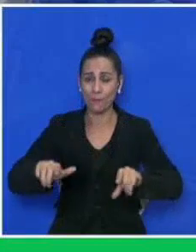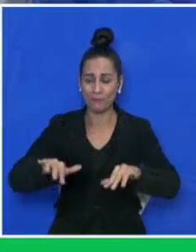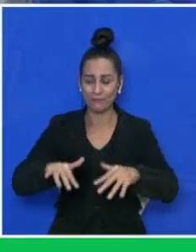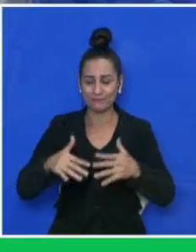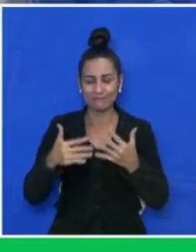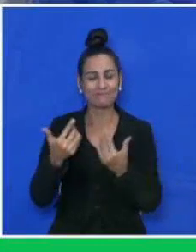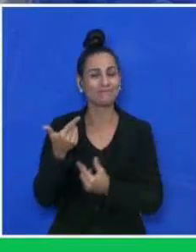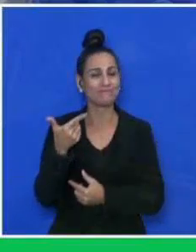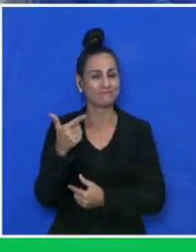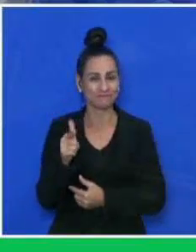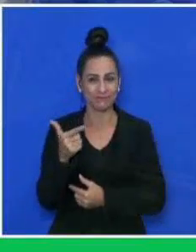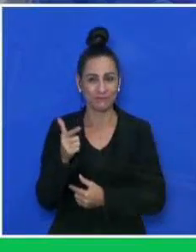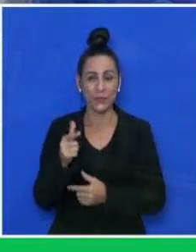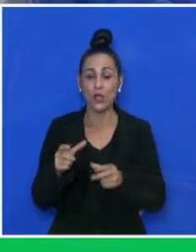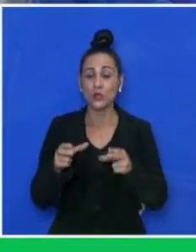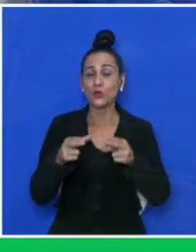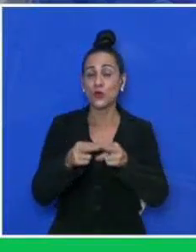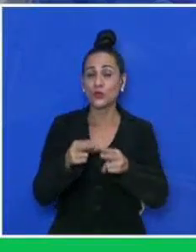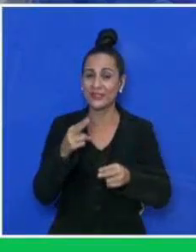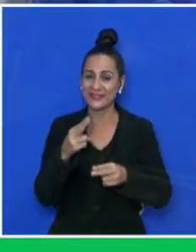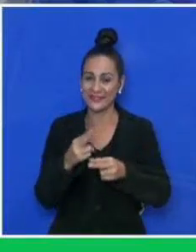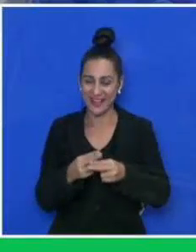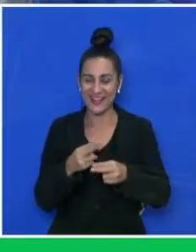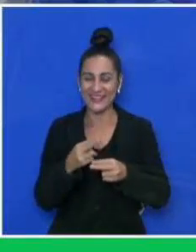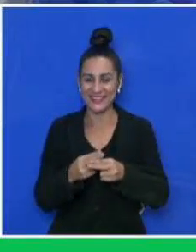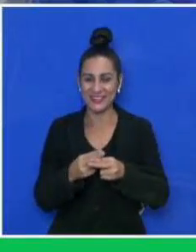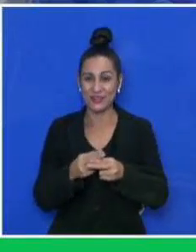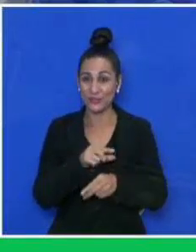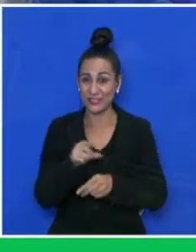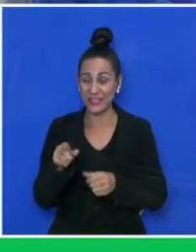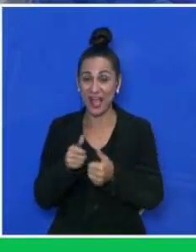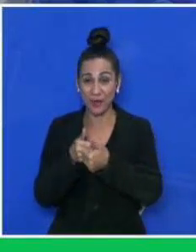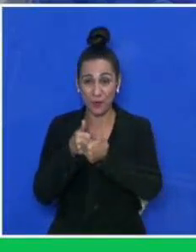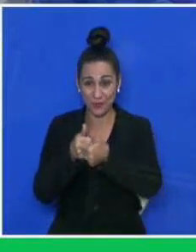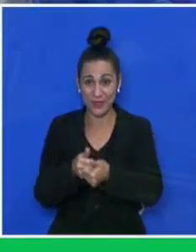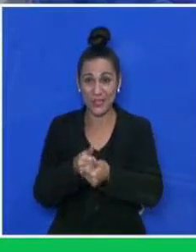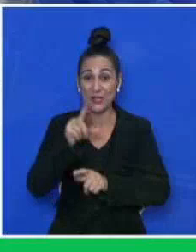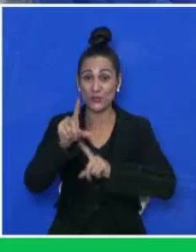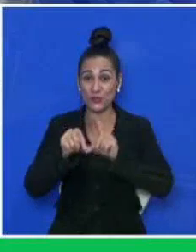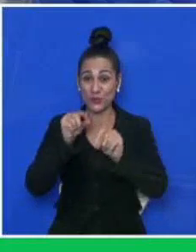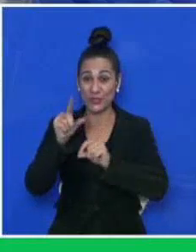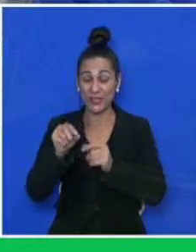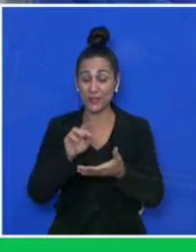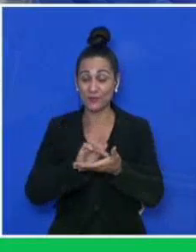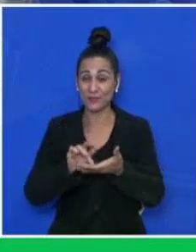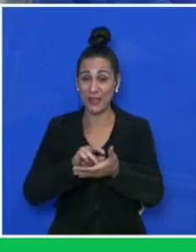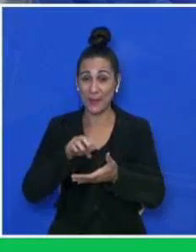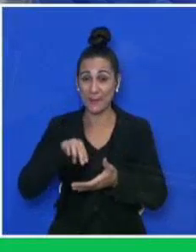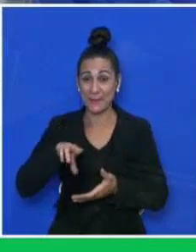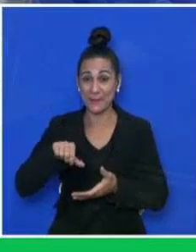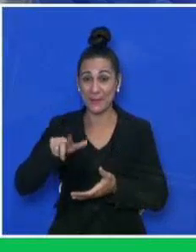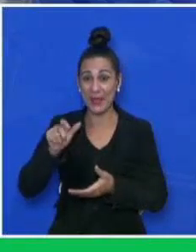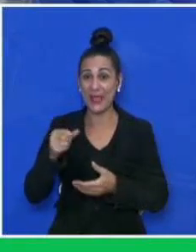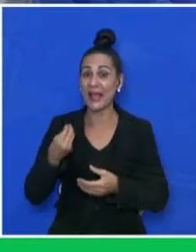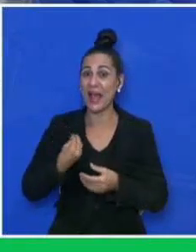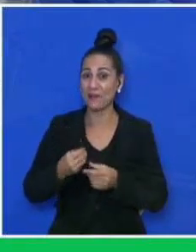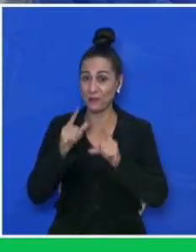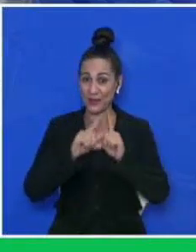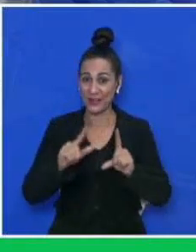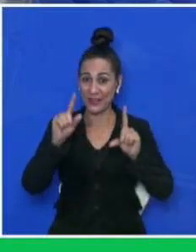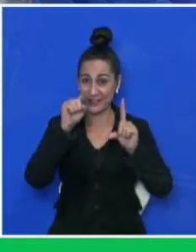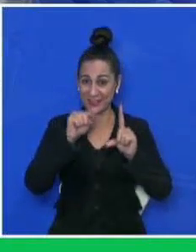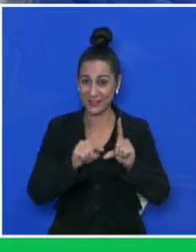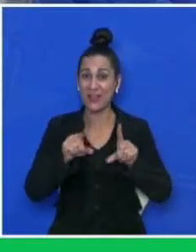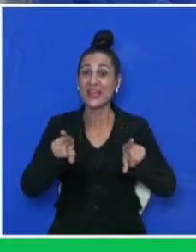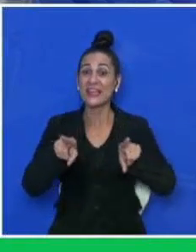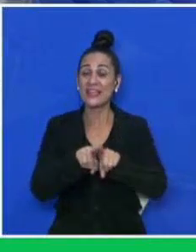realizado sem a presença de plateia aqui no espaço Loterias Caixa. Você acompanha o sorteio da Mega Sena ao vivo pela Rede